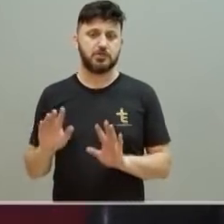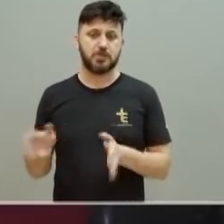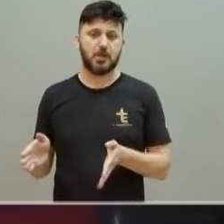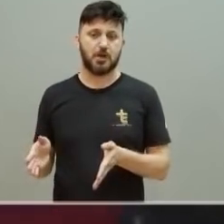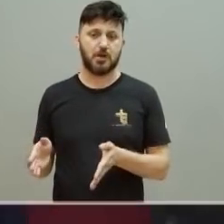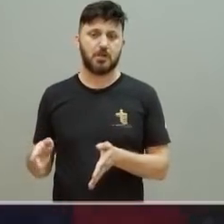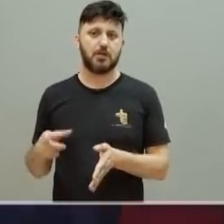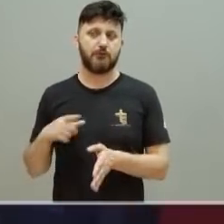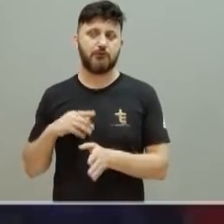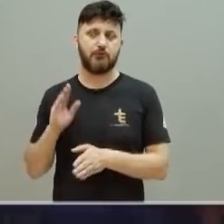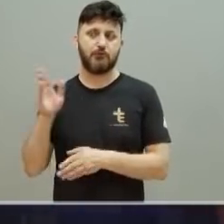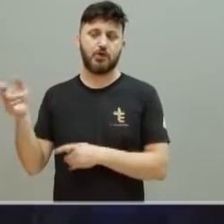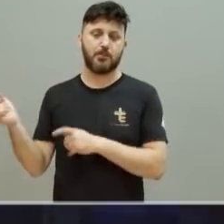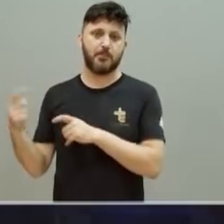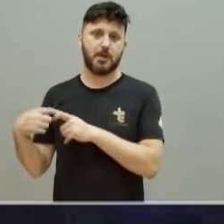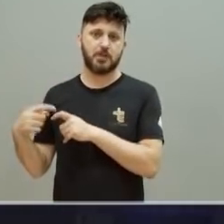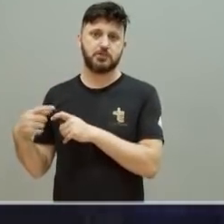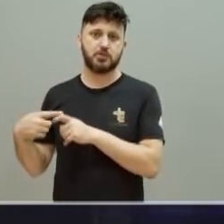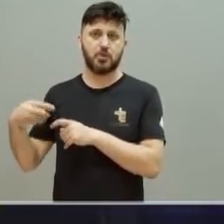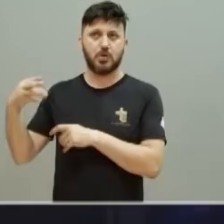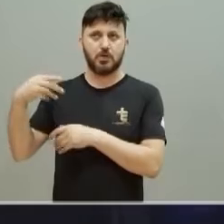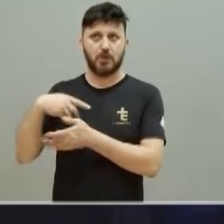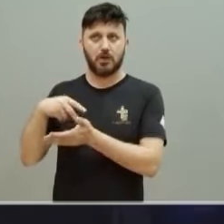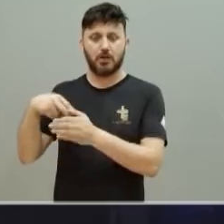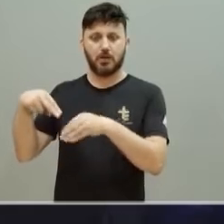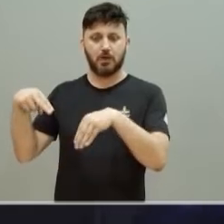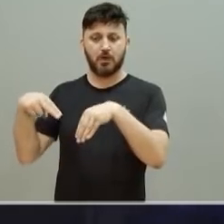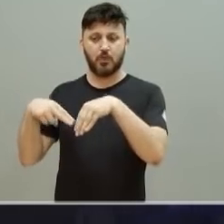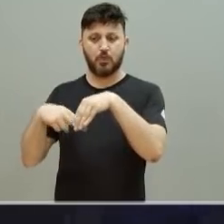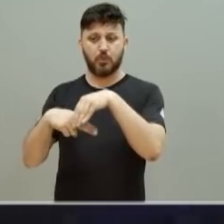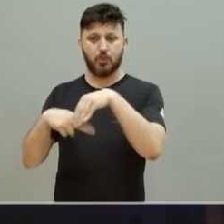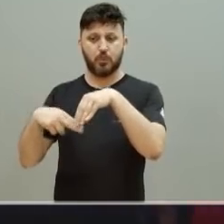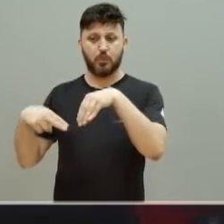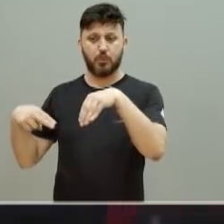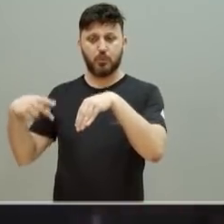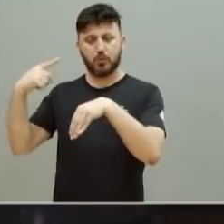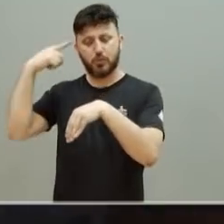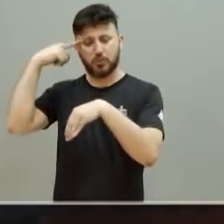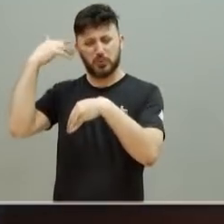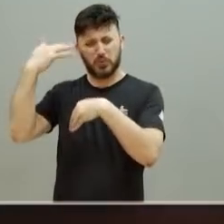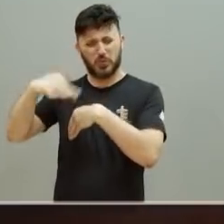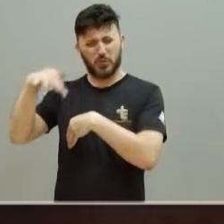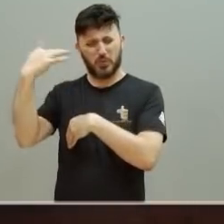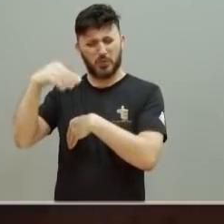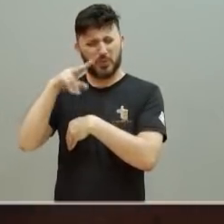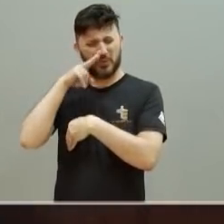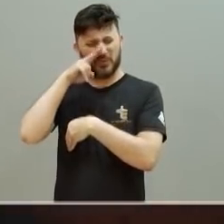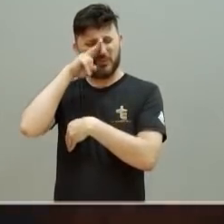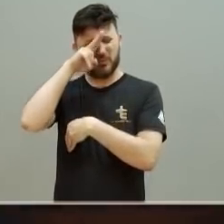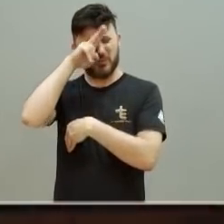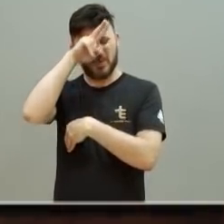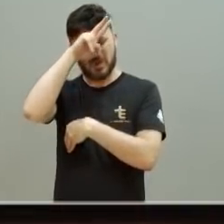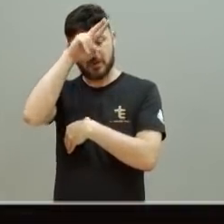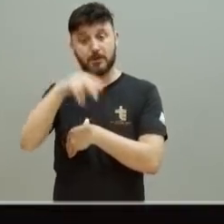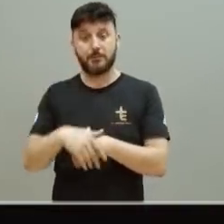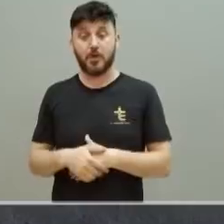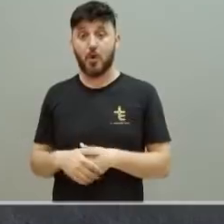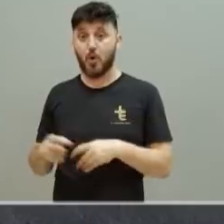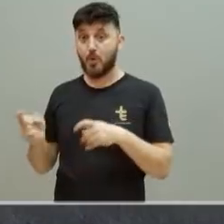um diagnóstico de um tumor no cérebro. Ela sofria de fortes dores de cabeça, e o médico disse para ela: você vai